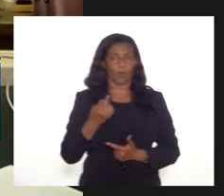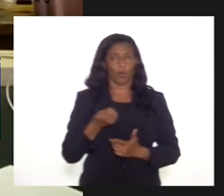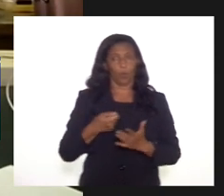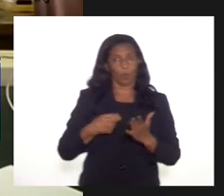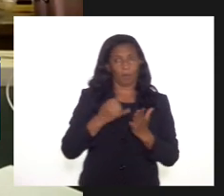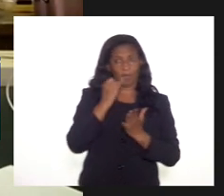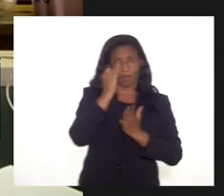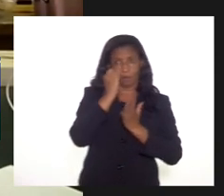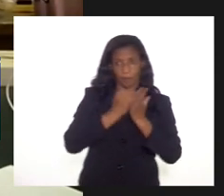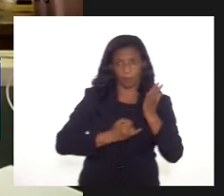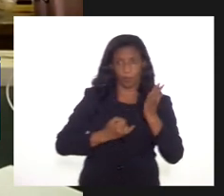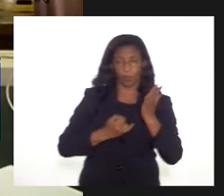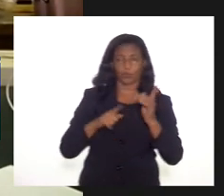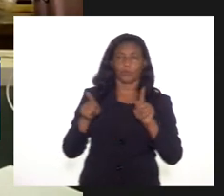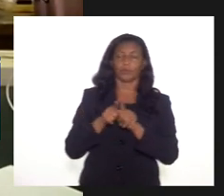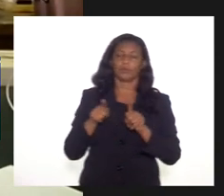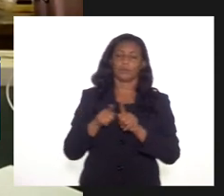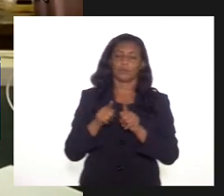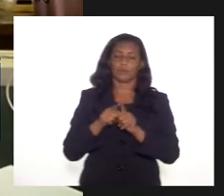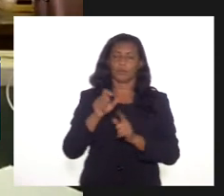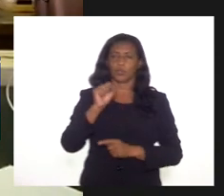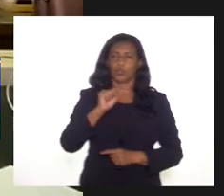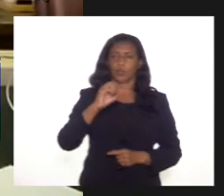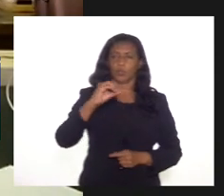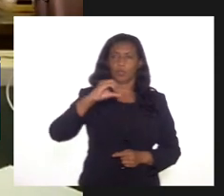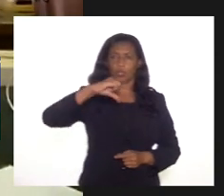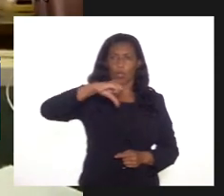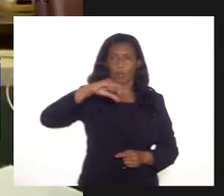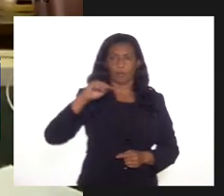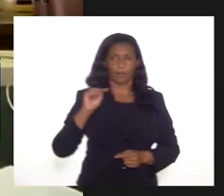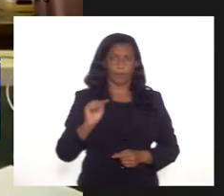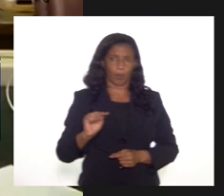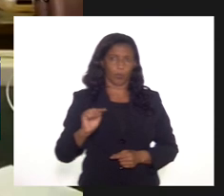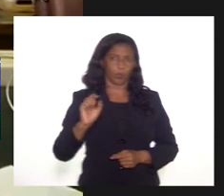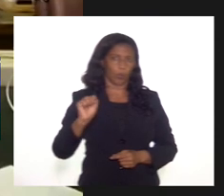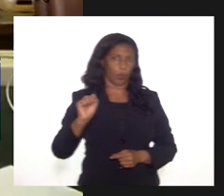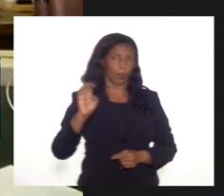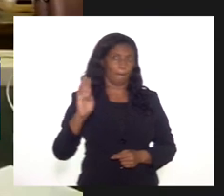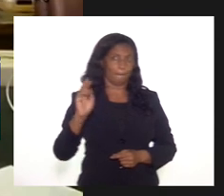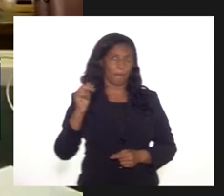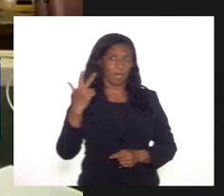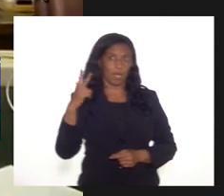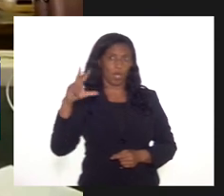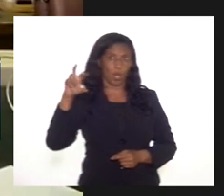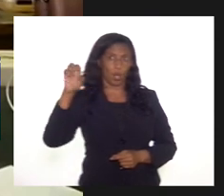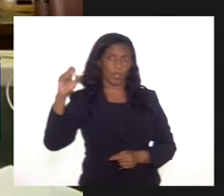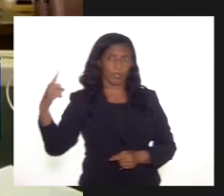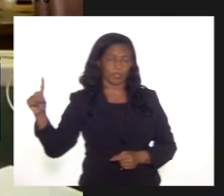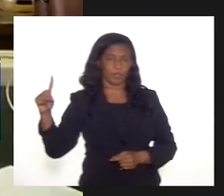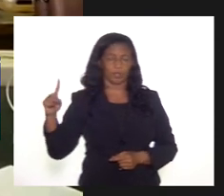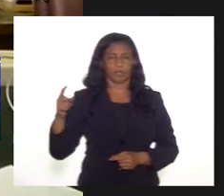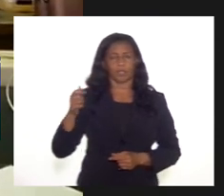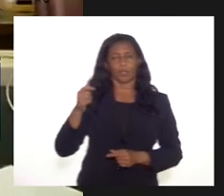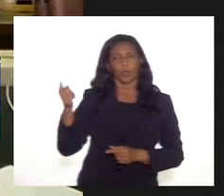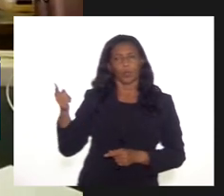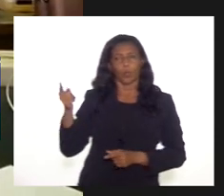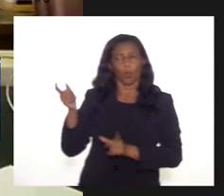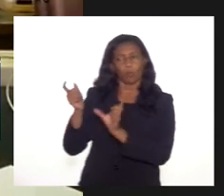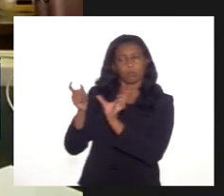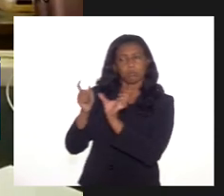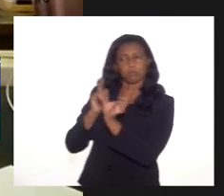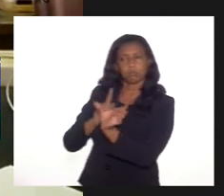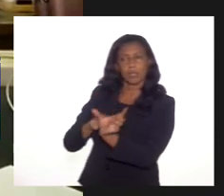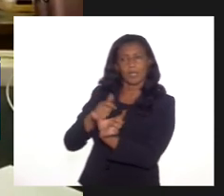2022 na ordem de R$ 89,8 bilhões, com destaque de R$ 15 bilhões para as